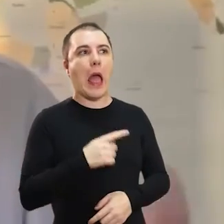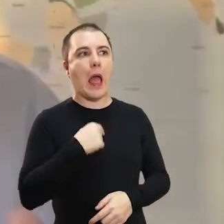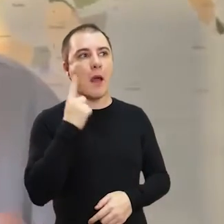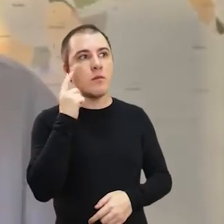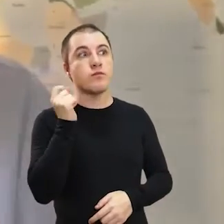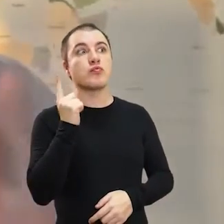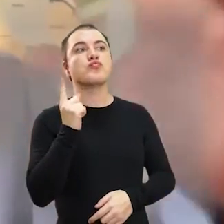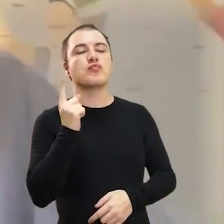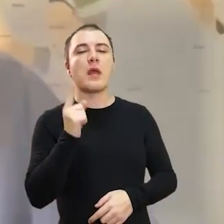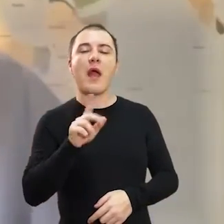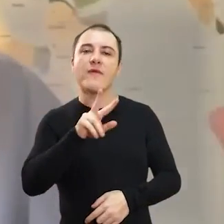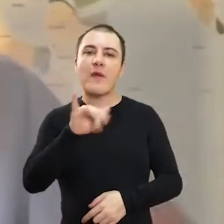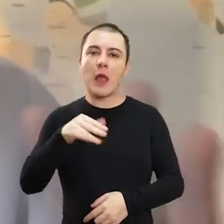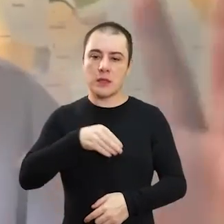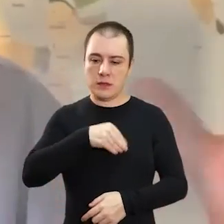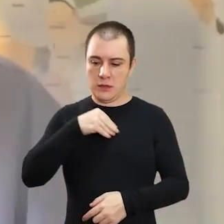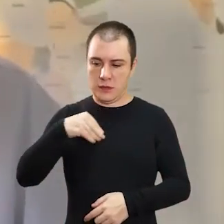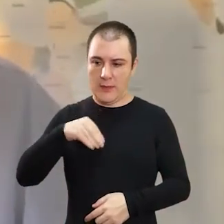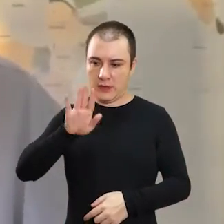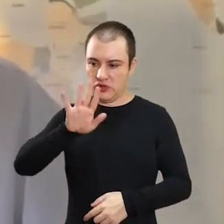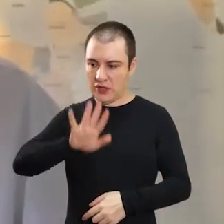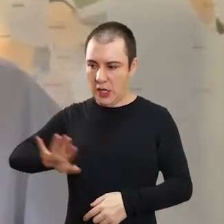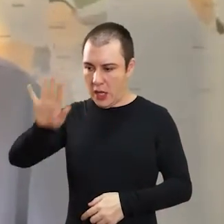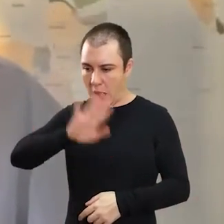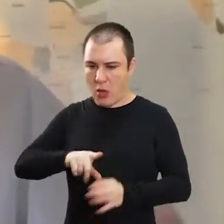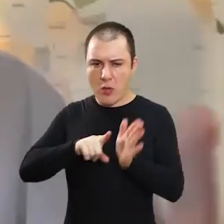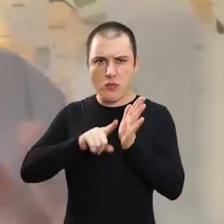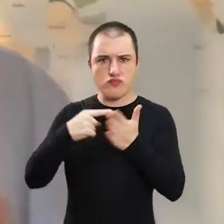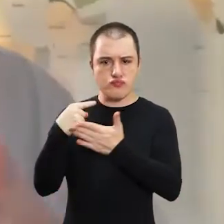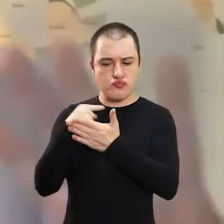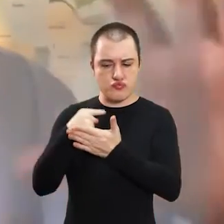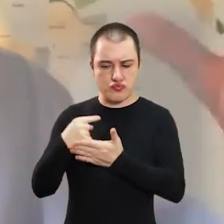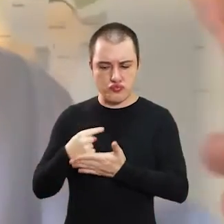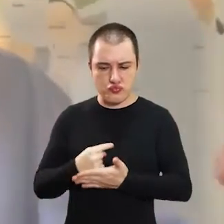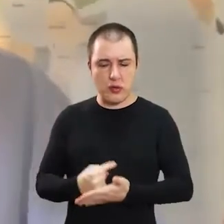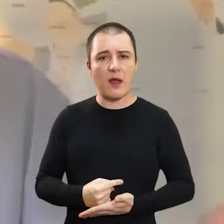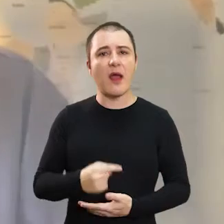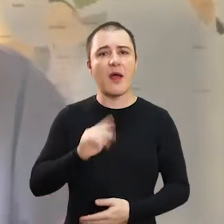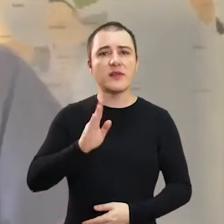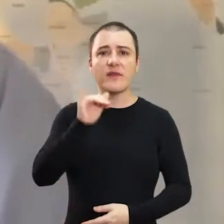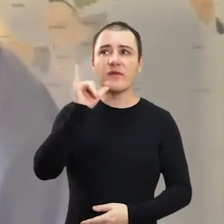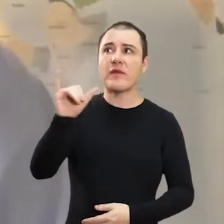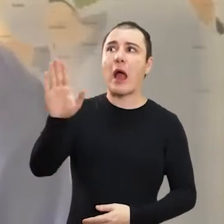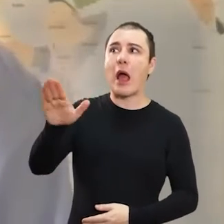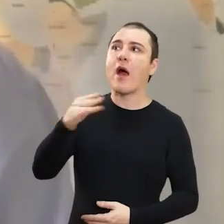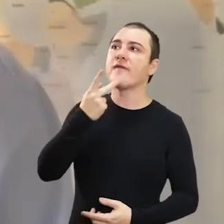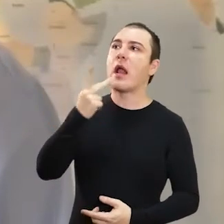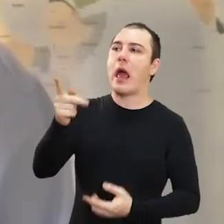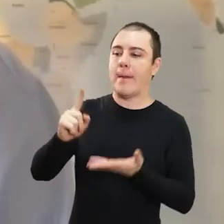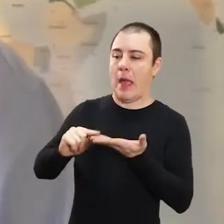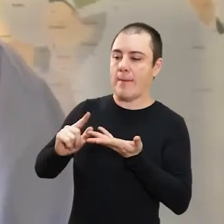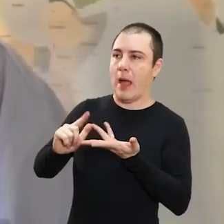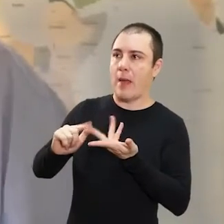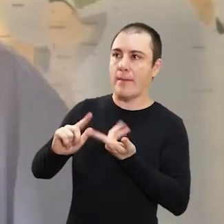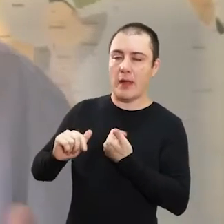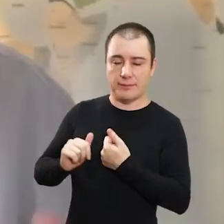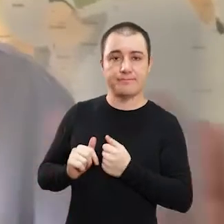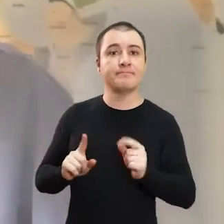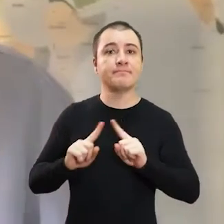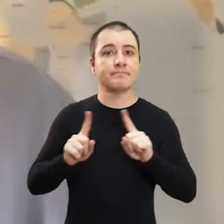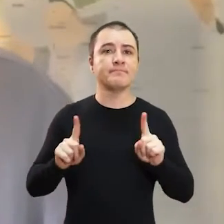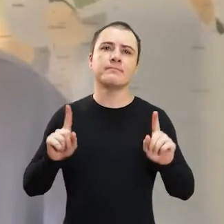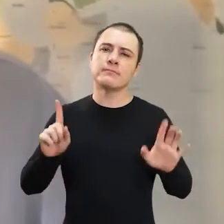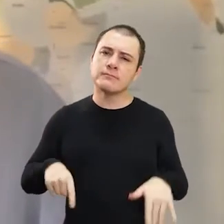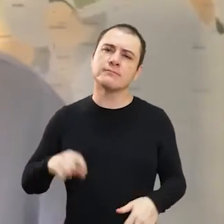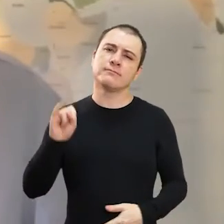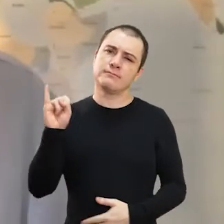direcionar, a gente sempre faz um exame geral e abrangivo, mas nesse caso você já direciona um pouquinho mais, né? Então,